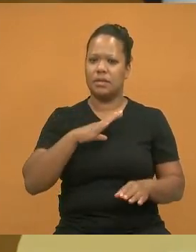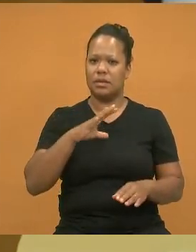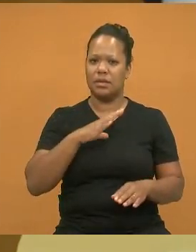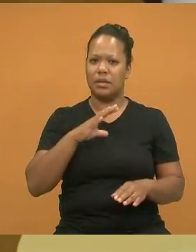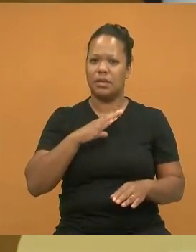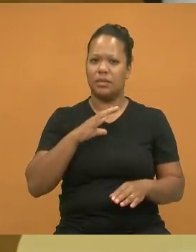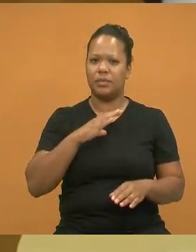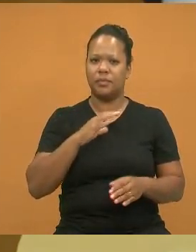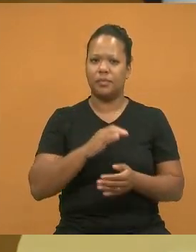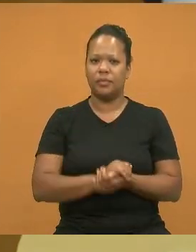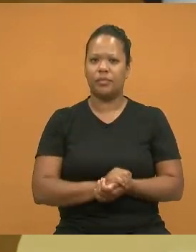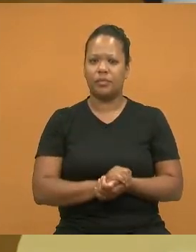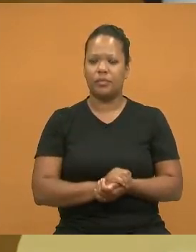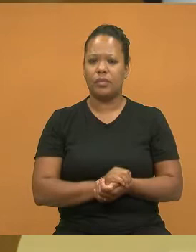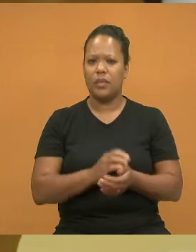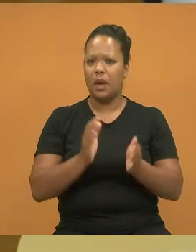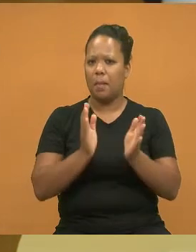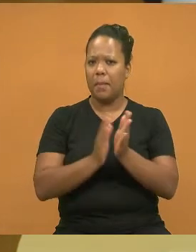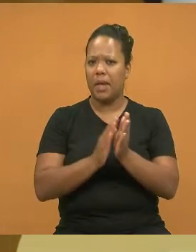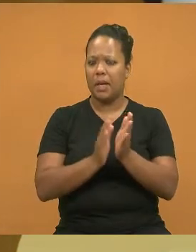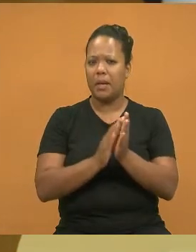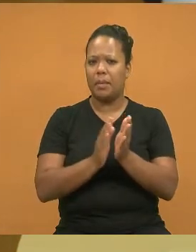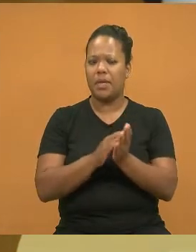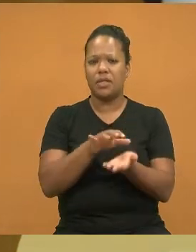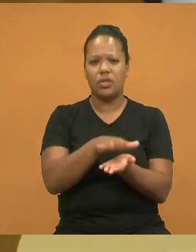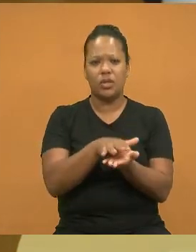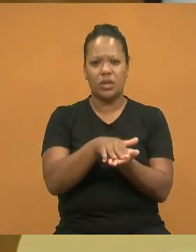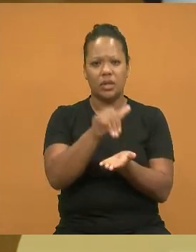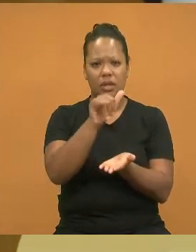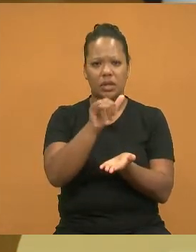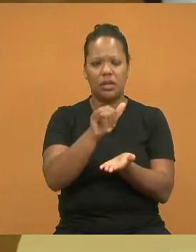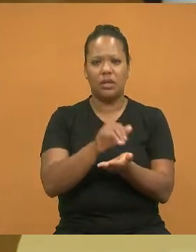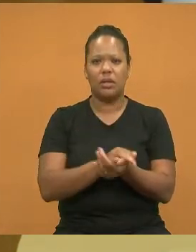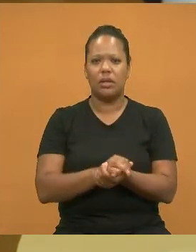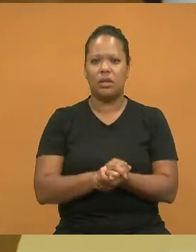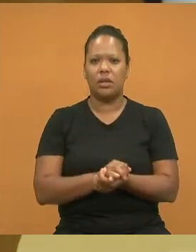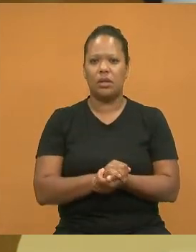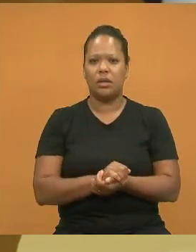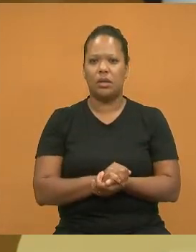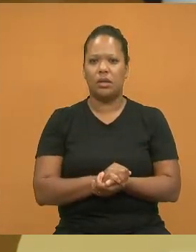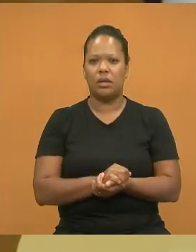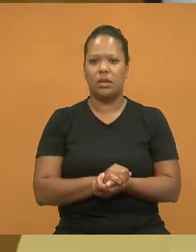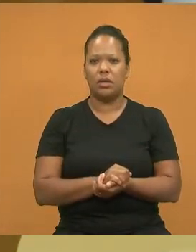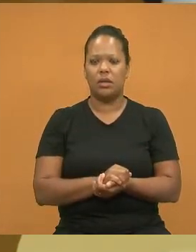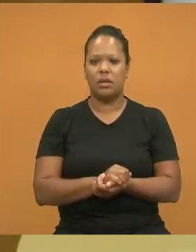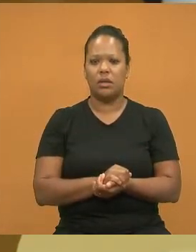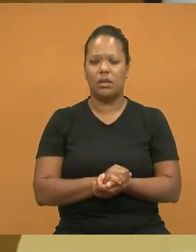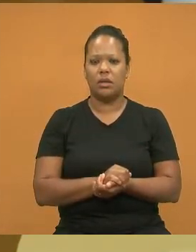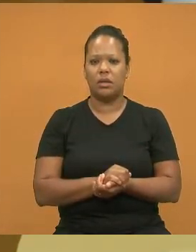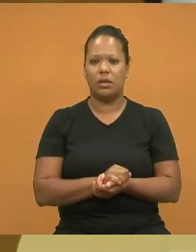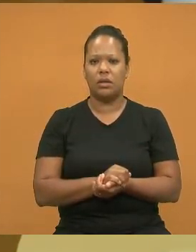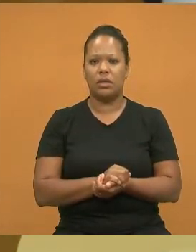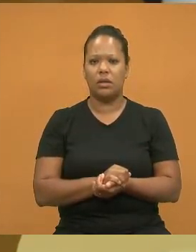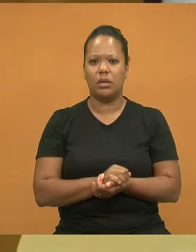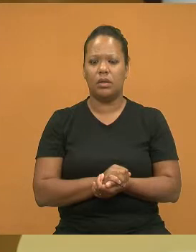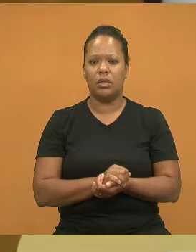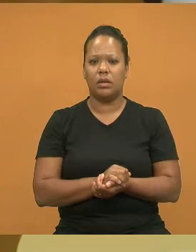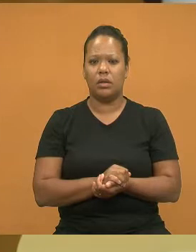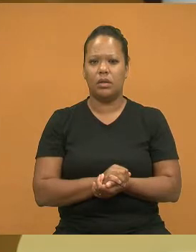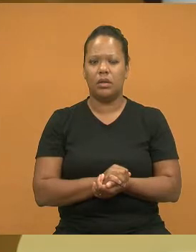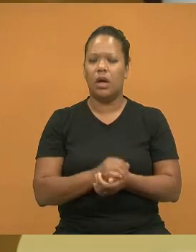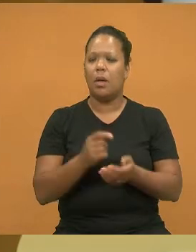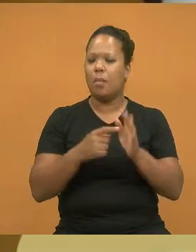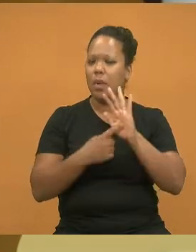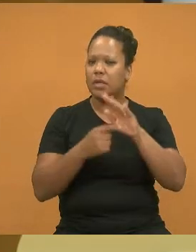até do Estatuto. Então, parabéns para a cidade de Jacareí. E nessa lei, ele deixa... Só afirmando, ele deixa